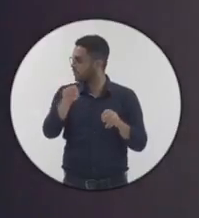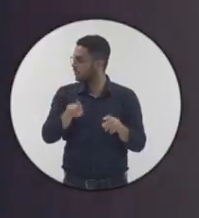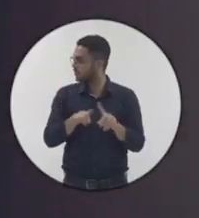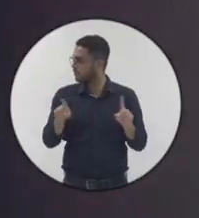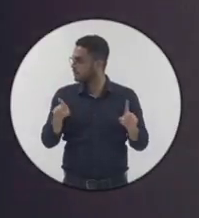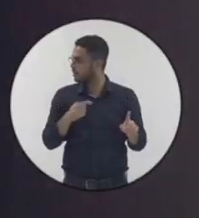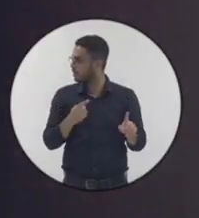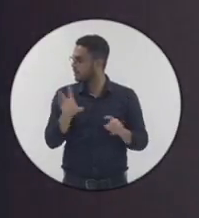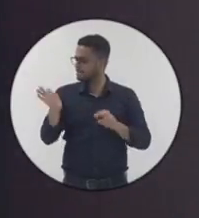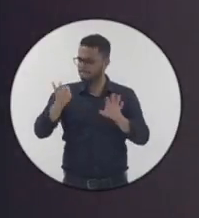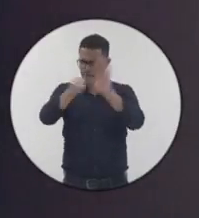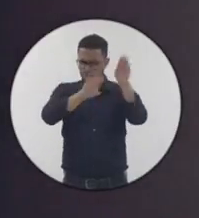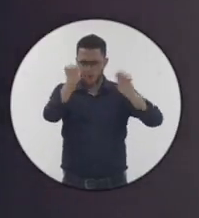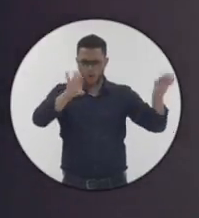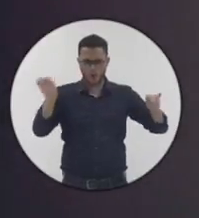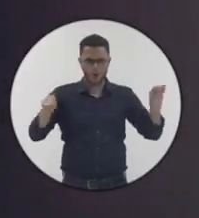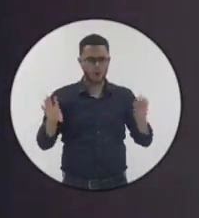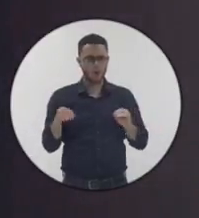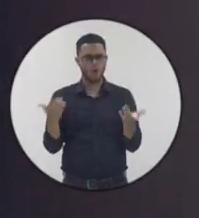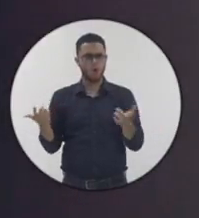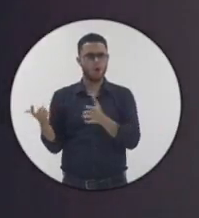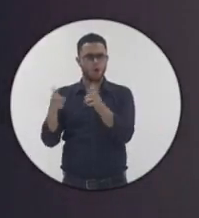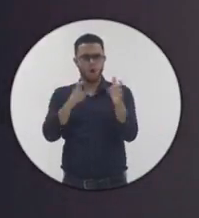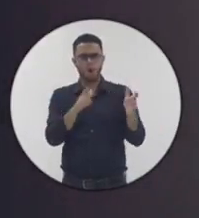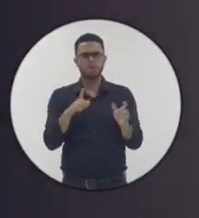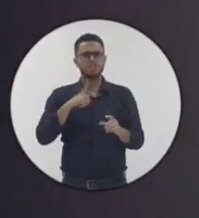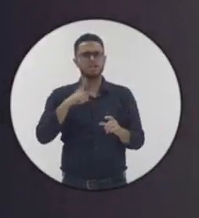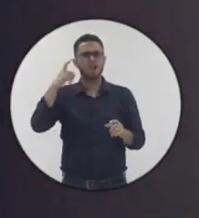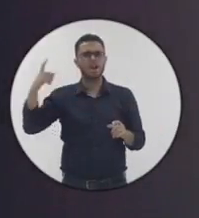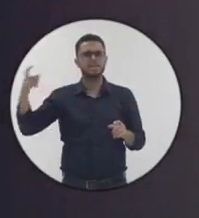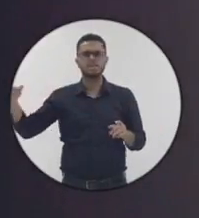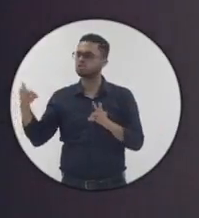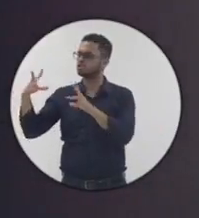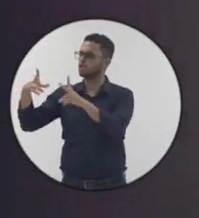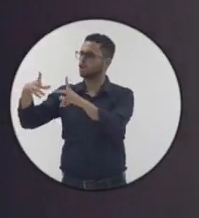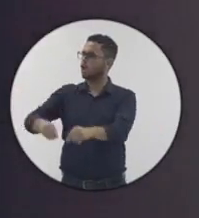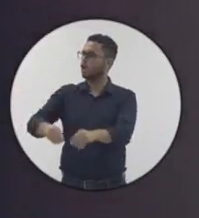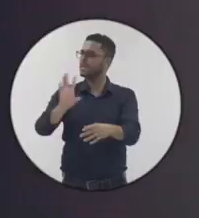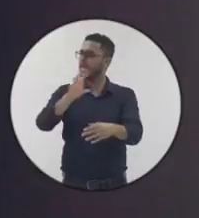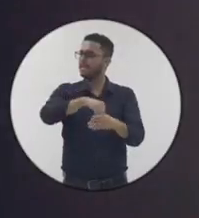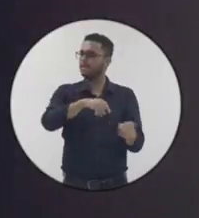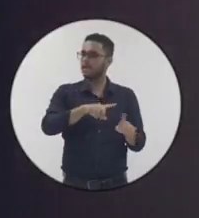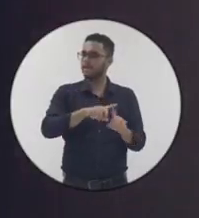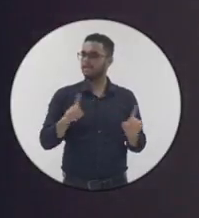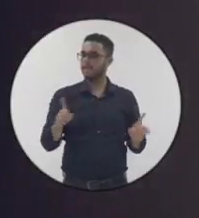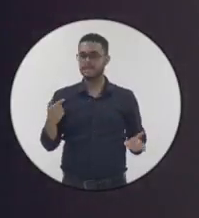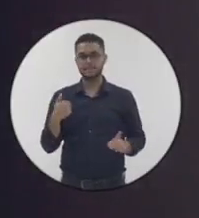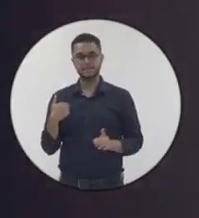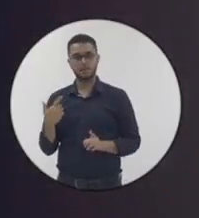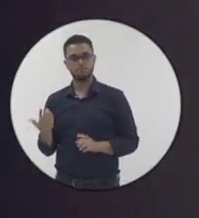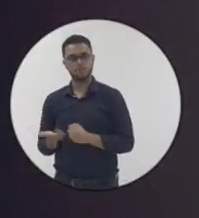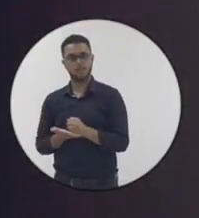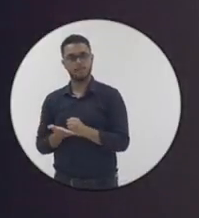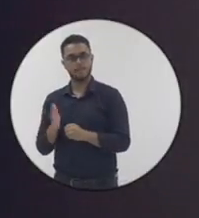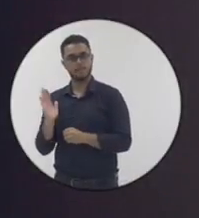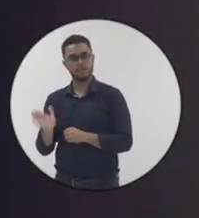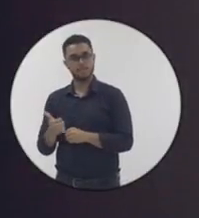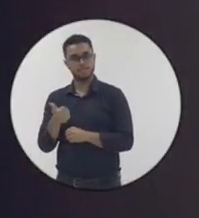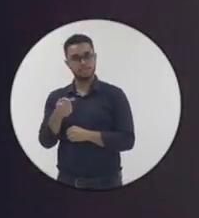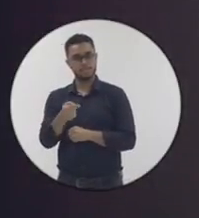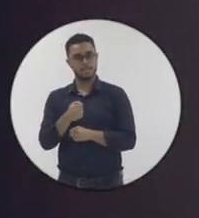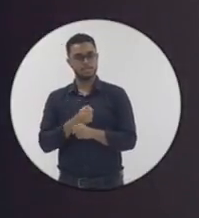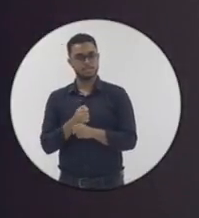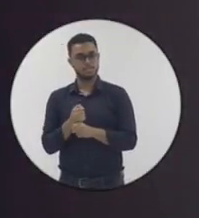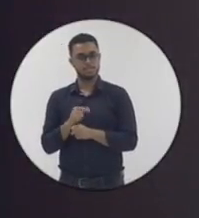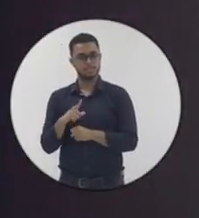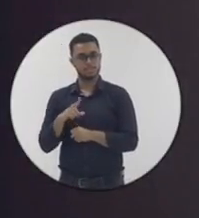recorte dos abrigos, das violações, e tinha violação de tudo dentro do abrigo. E eu, na minha instituição de base, atuo há 17 anos lá na